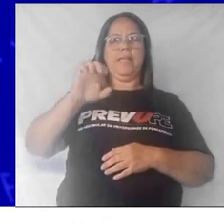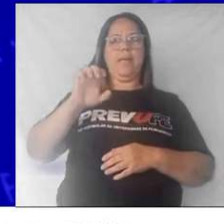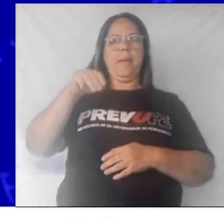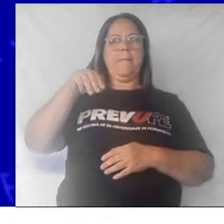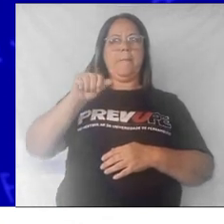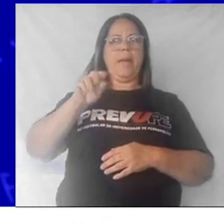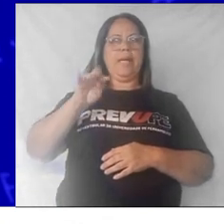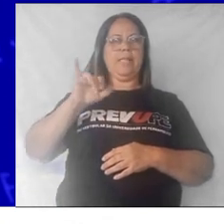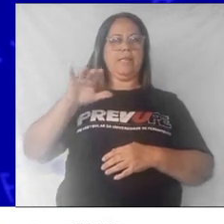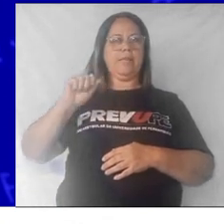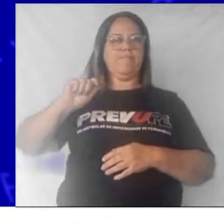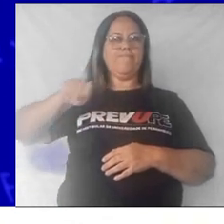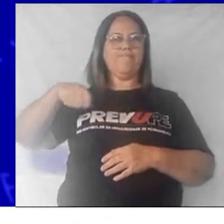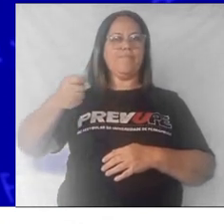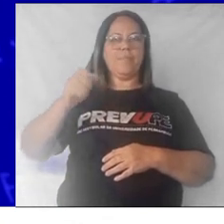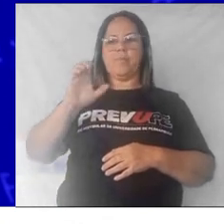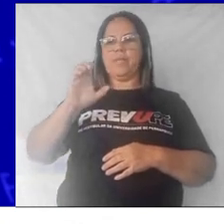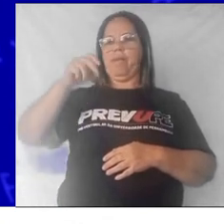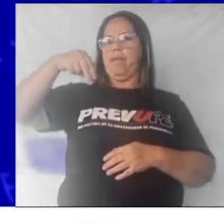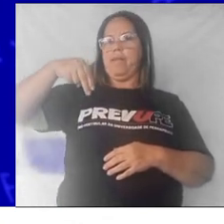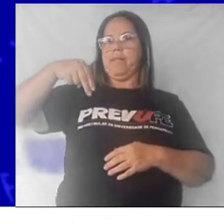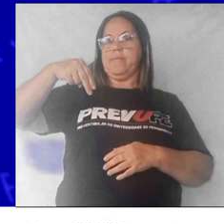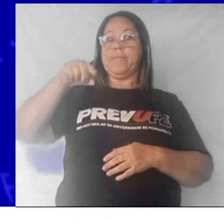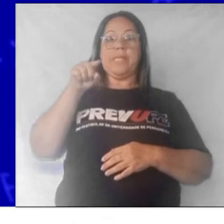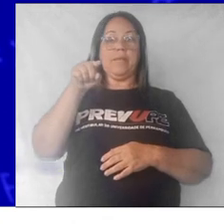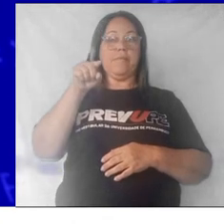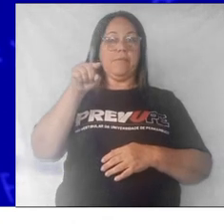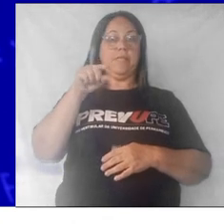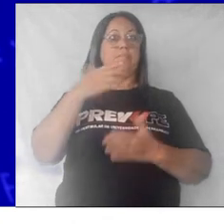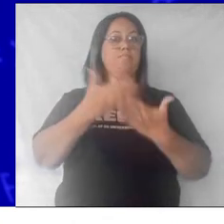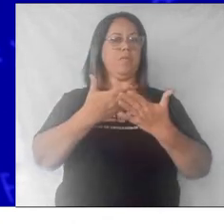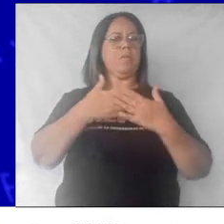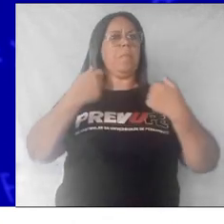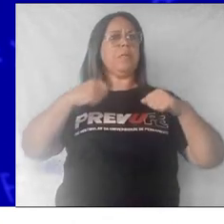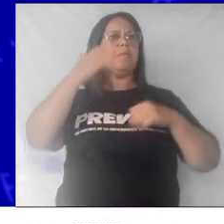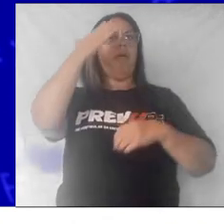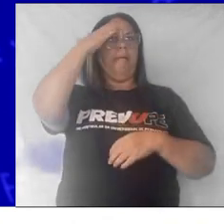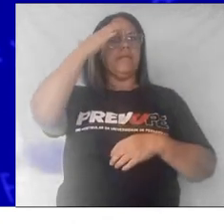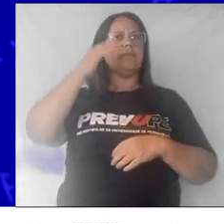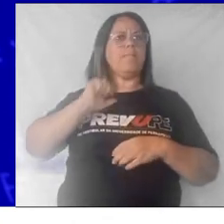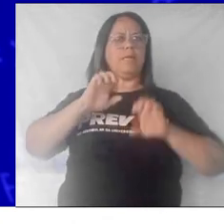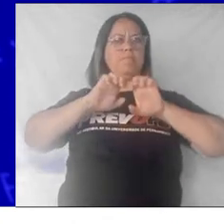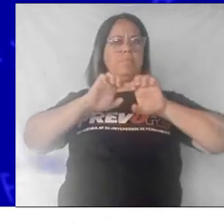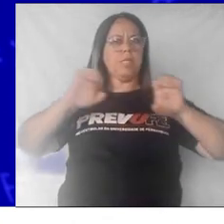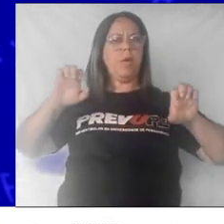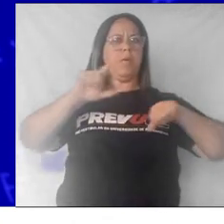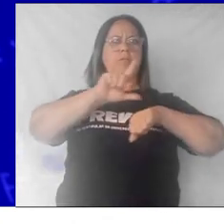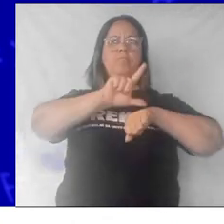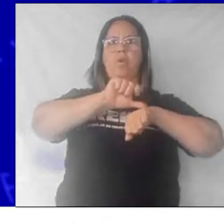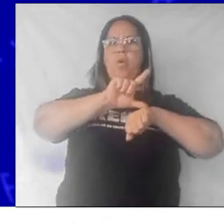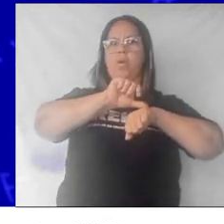Neste tema, o estudante tem que saber as equações